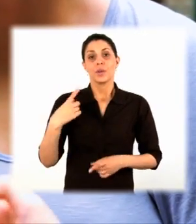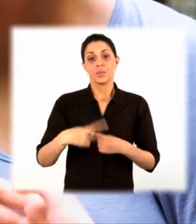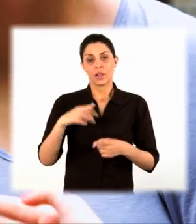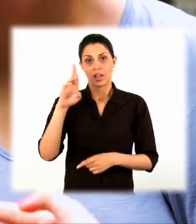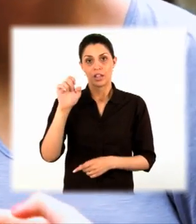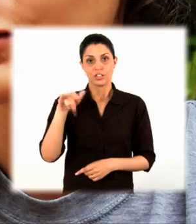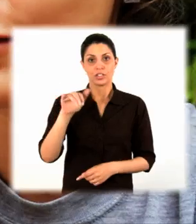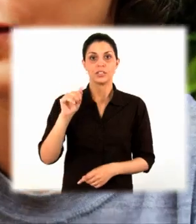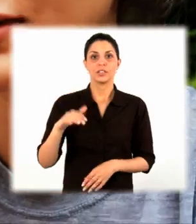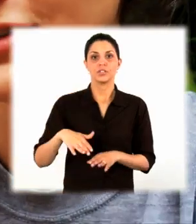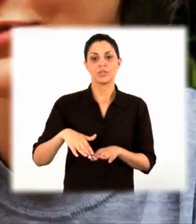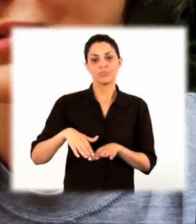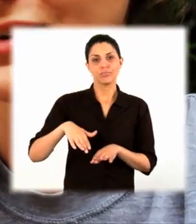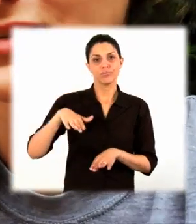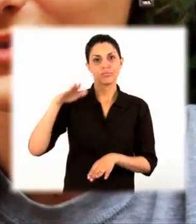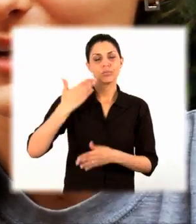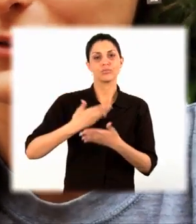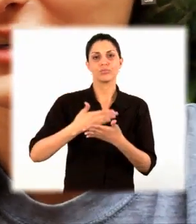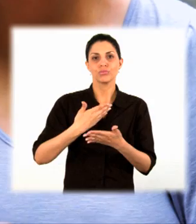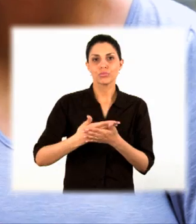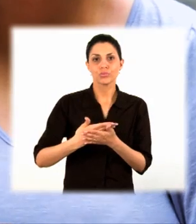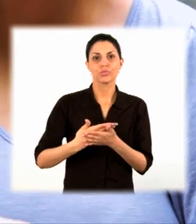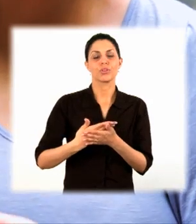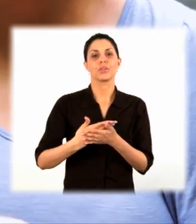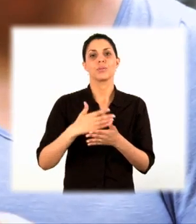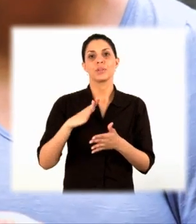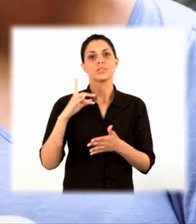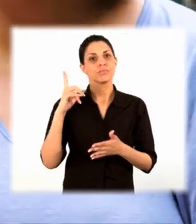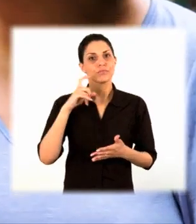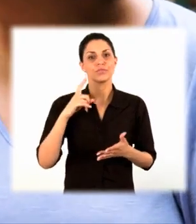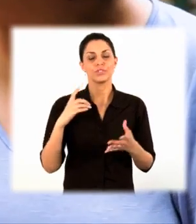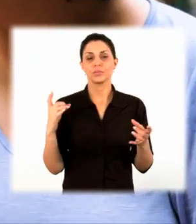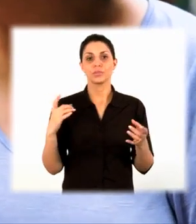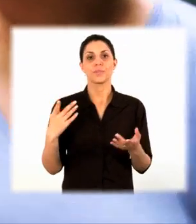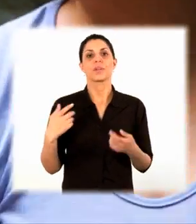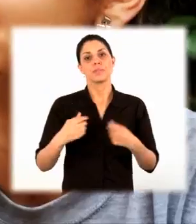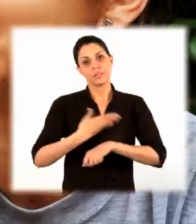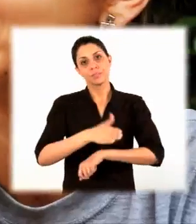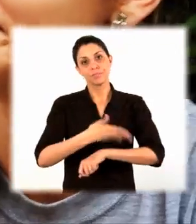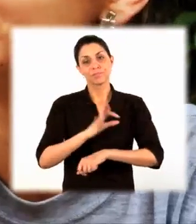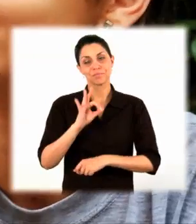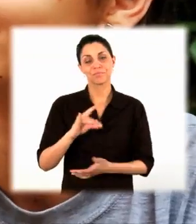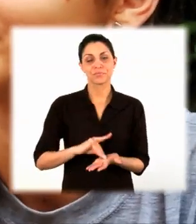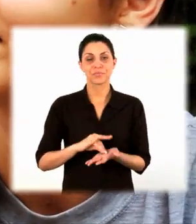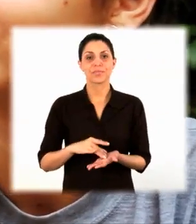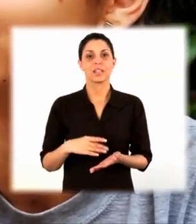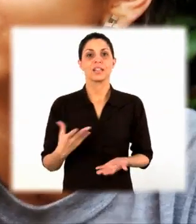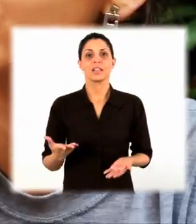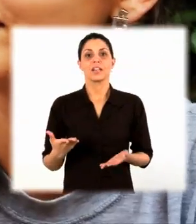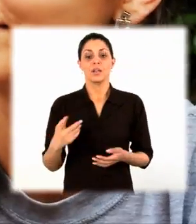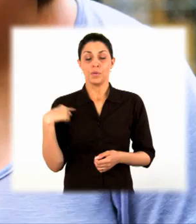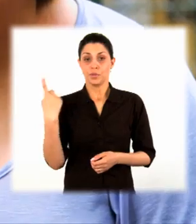acompanhando desde a primeira série. No nono ano que a gente pega um pesado com a regência. Claro, nada como praticar, né? Exatamente. E para a